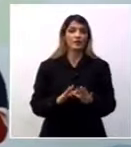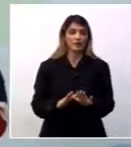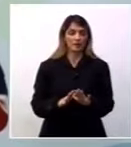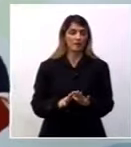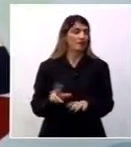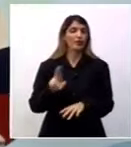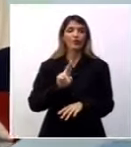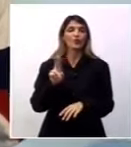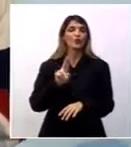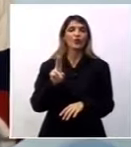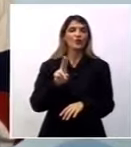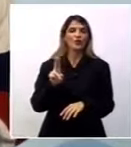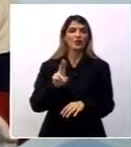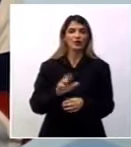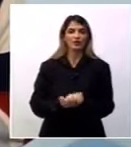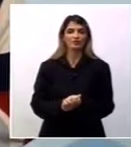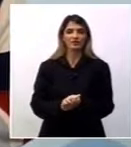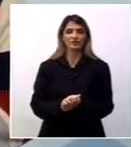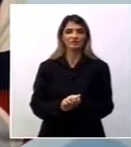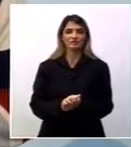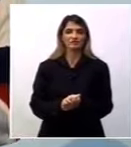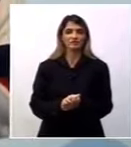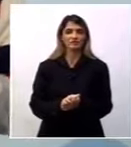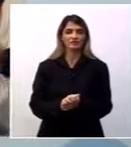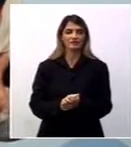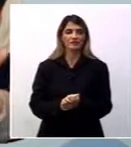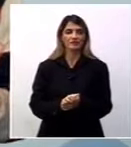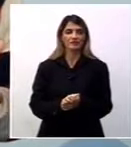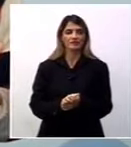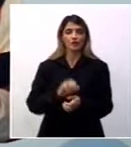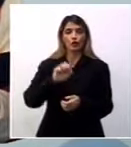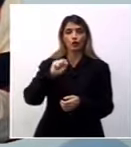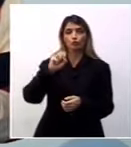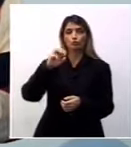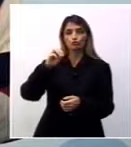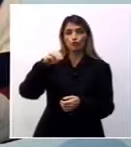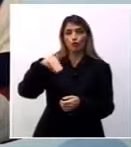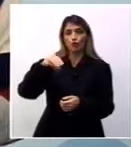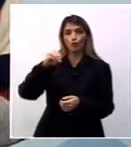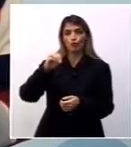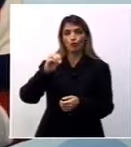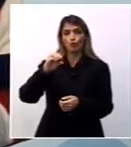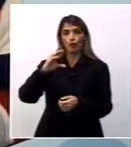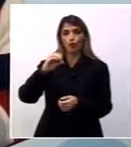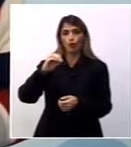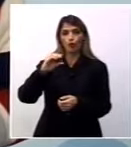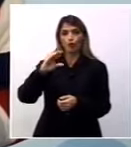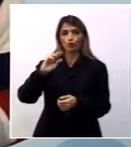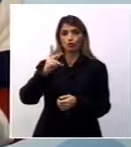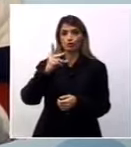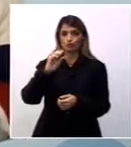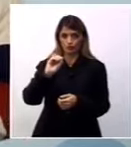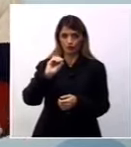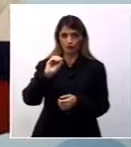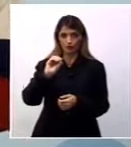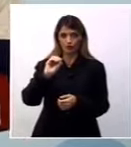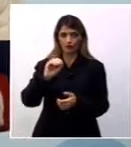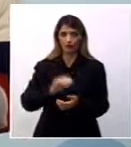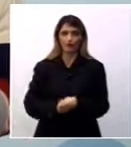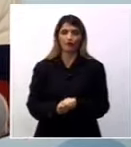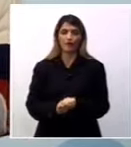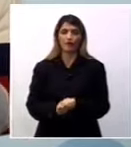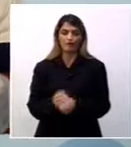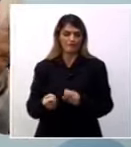ela, no tempo, de Somokoshô, que é uma luta conhecida bastante, mas para Huka Huka ela